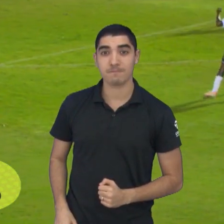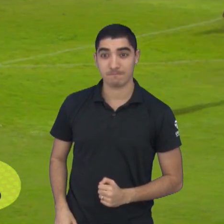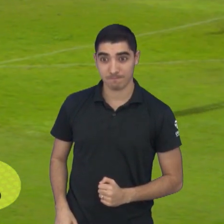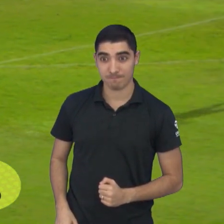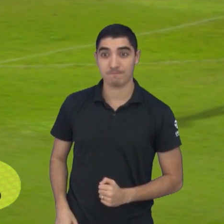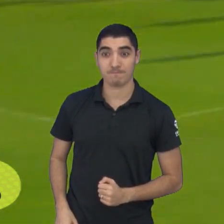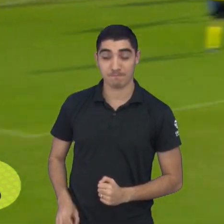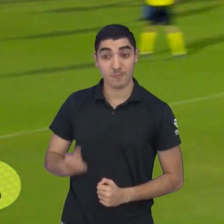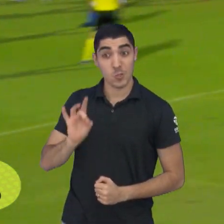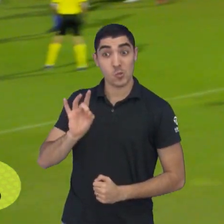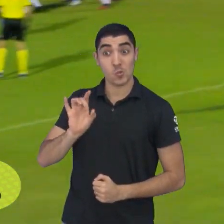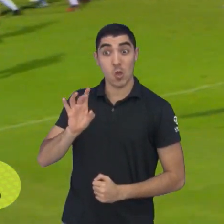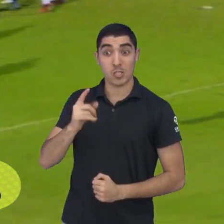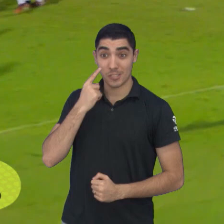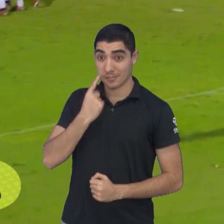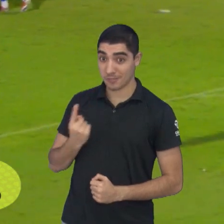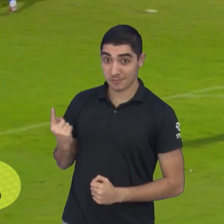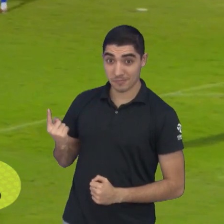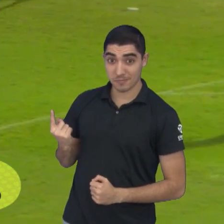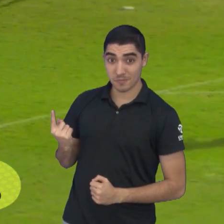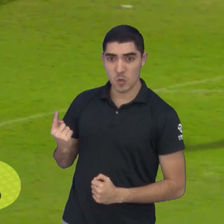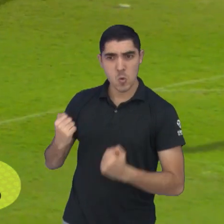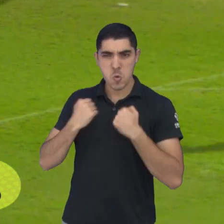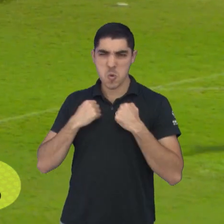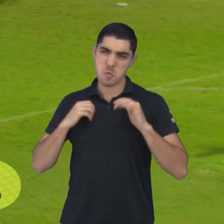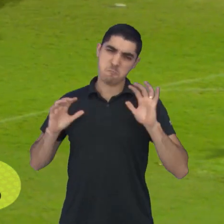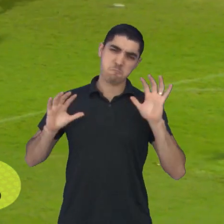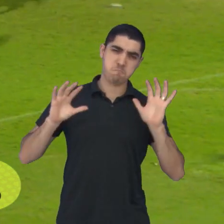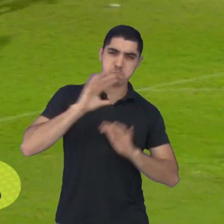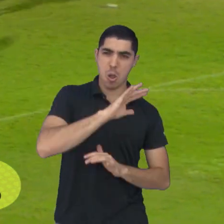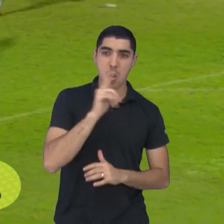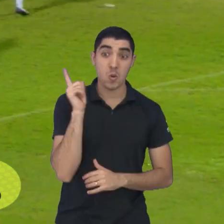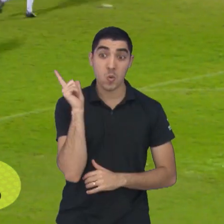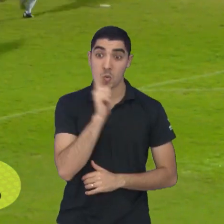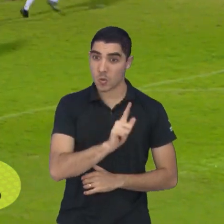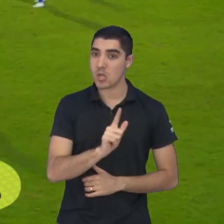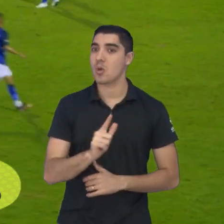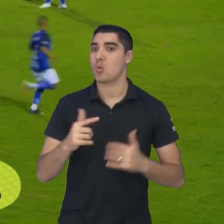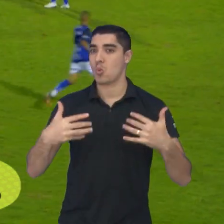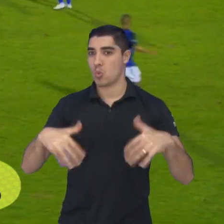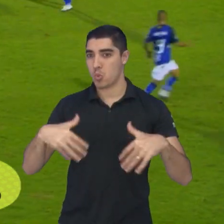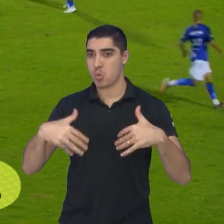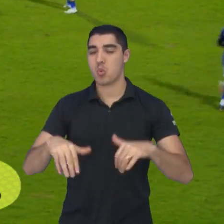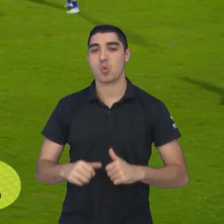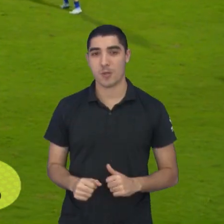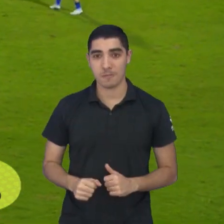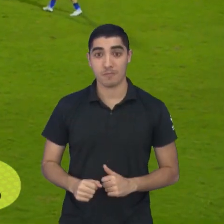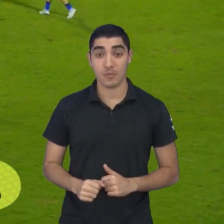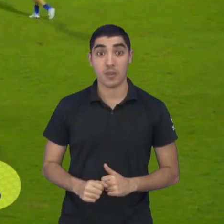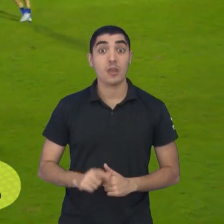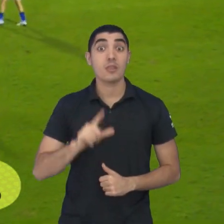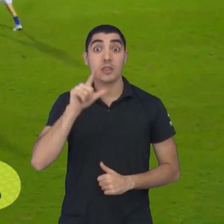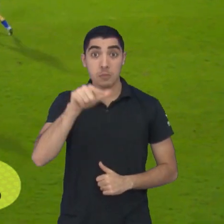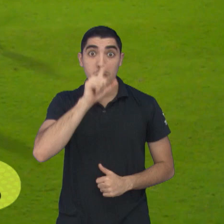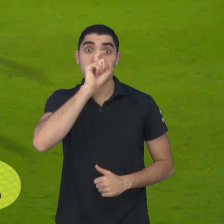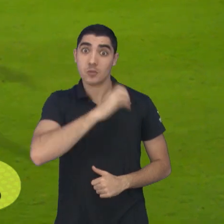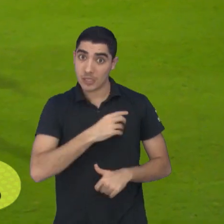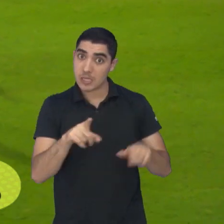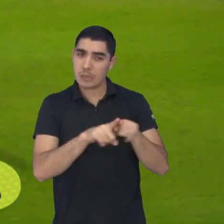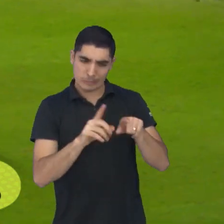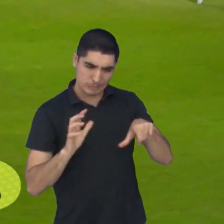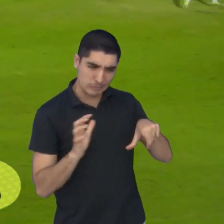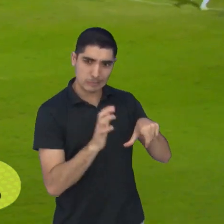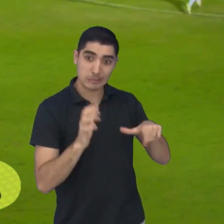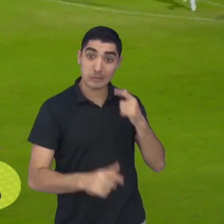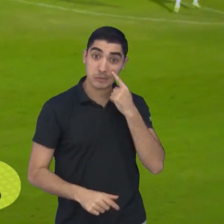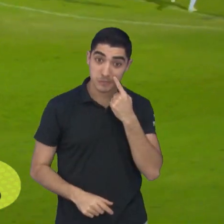a queima-roupa. E Ariel operou um verdadeiro milagre. Milagre lá, milagre aqui. Heitor